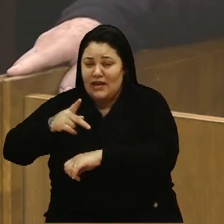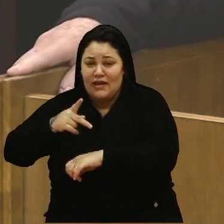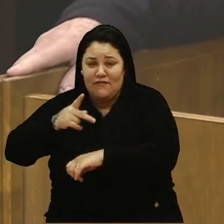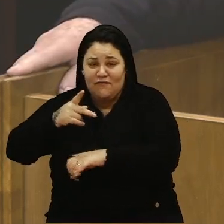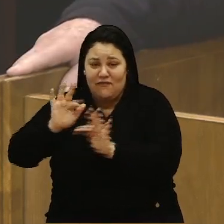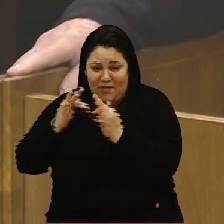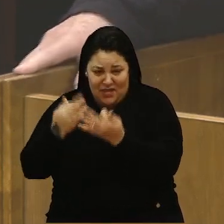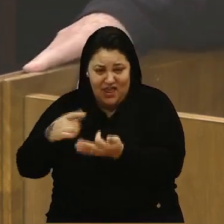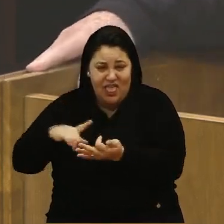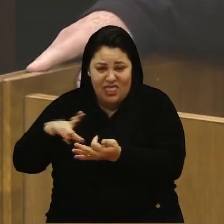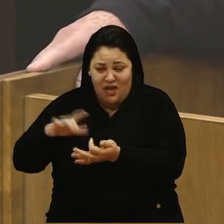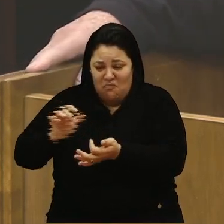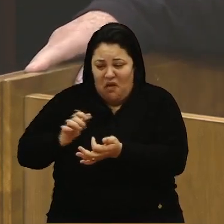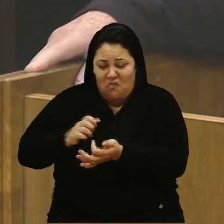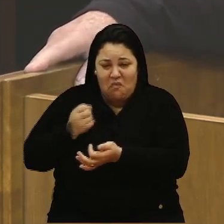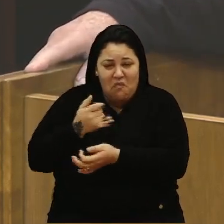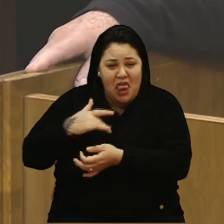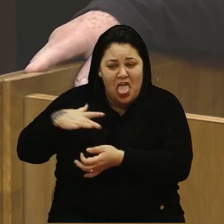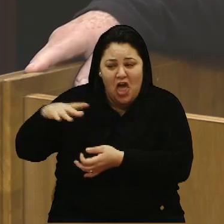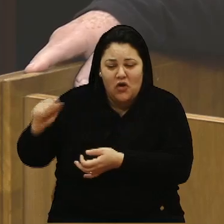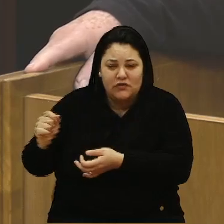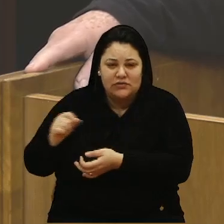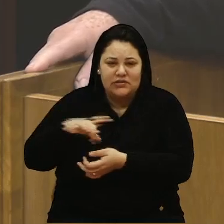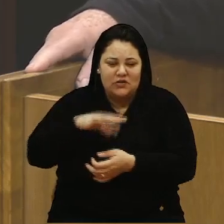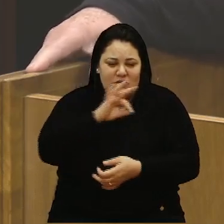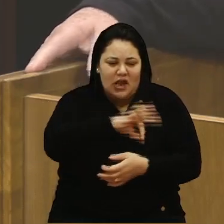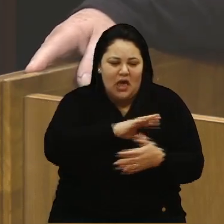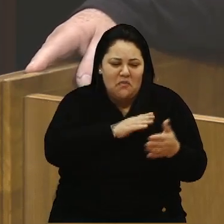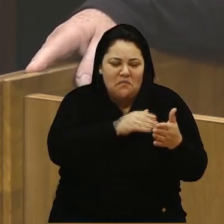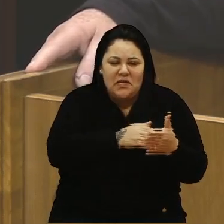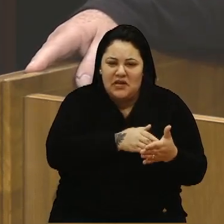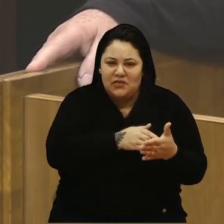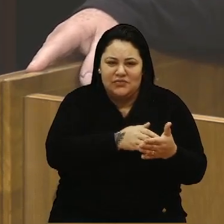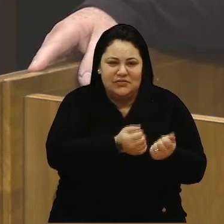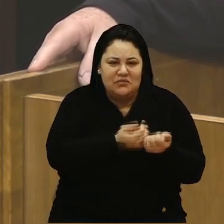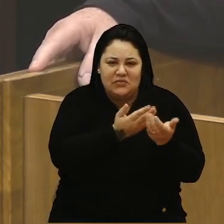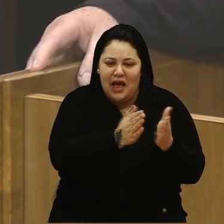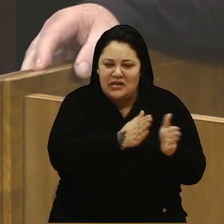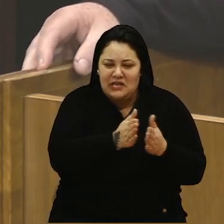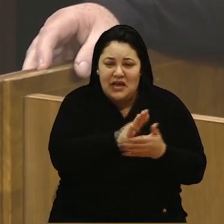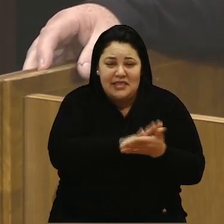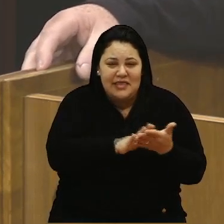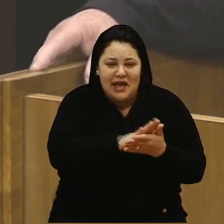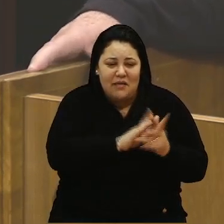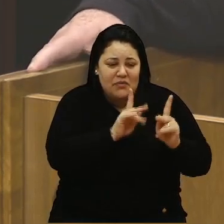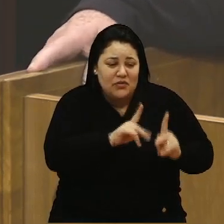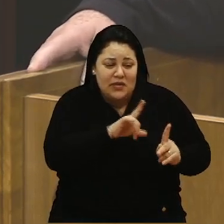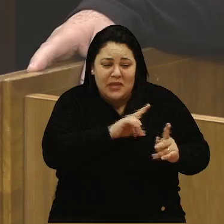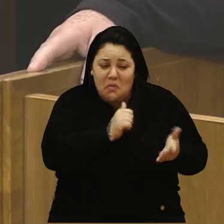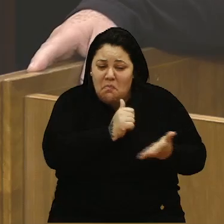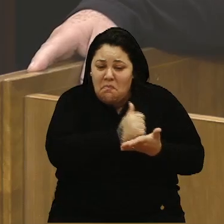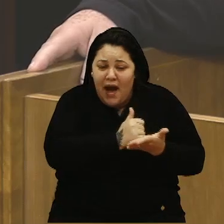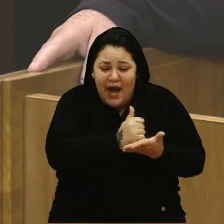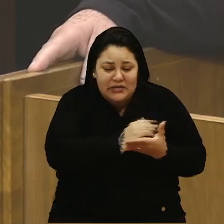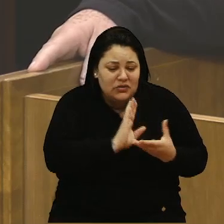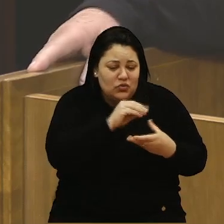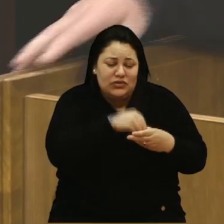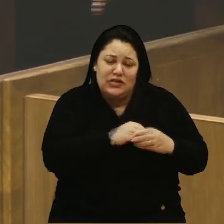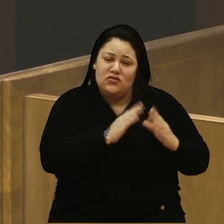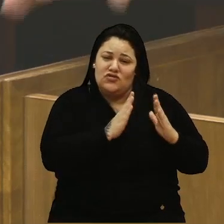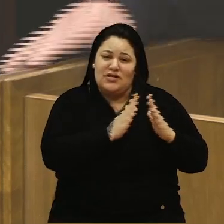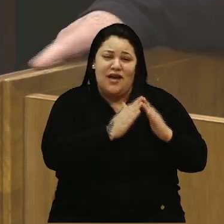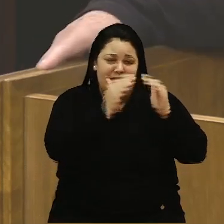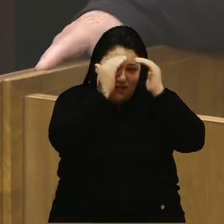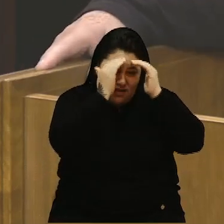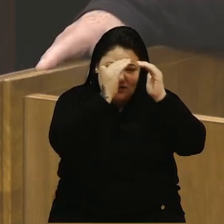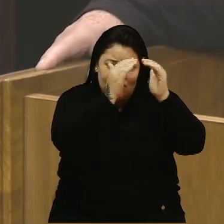bilhões, nós temos um salário mínimo que não permite, né, que a pessoa tenha o mínimo de dignidade. Né? Quando se diz